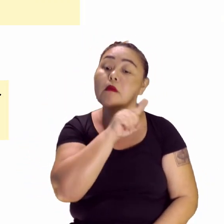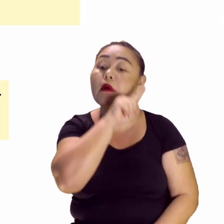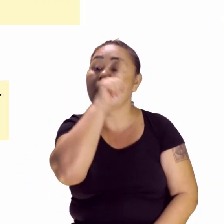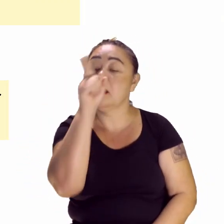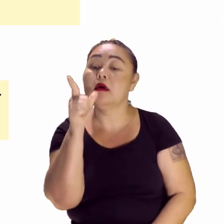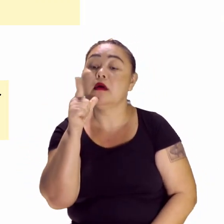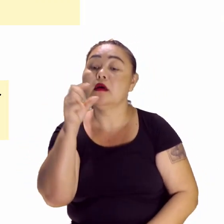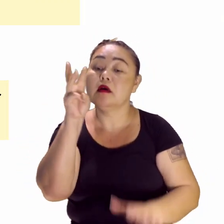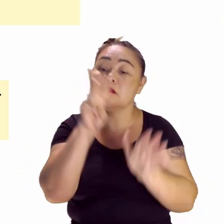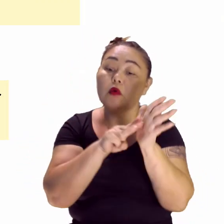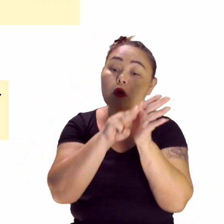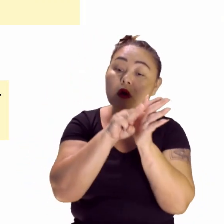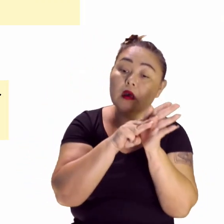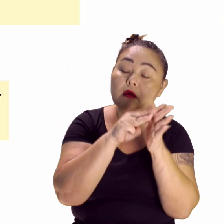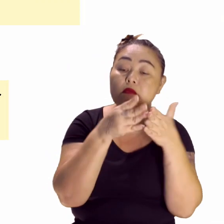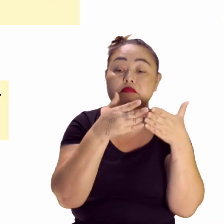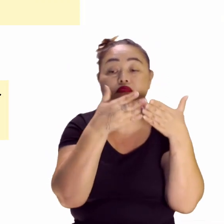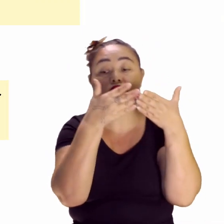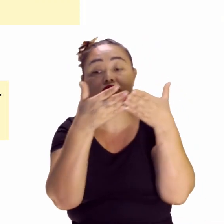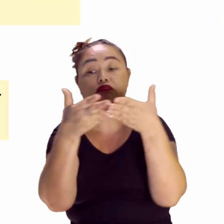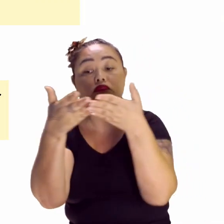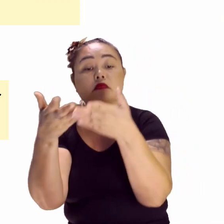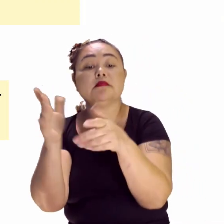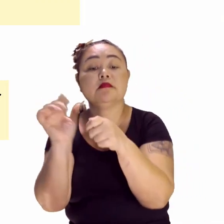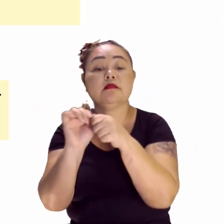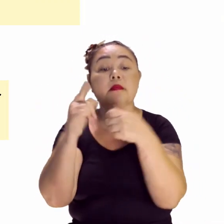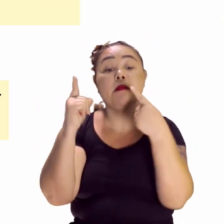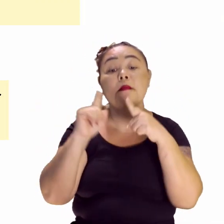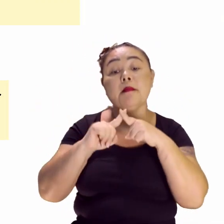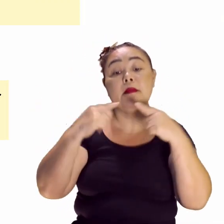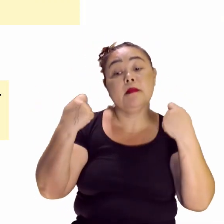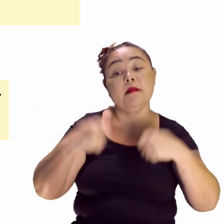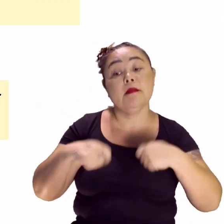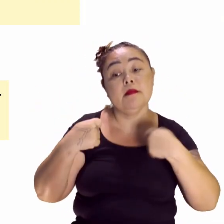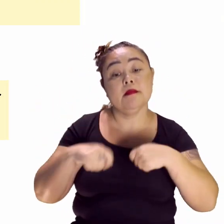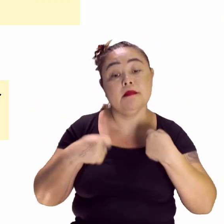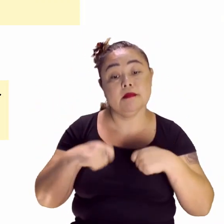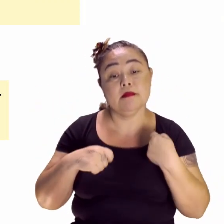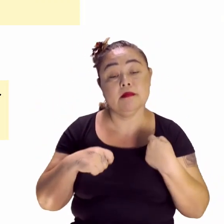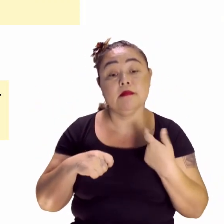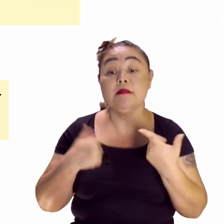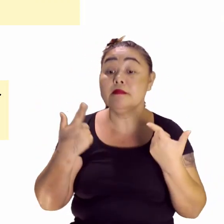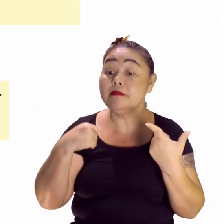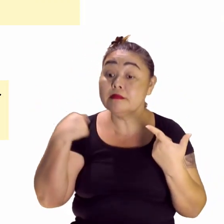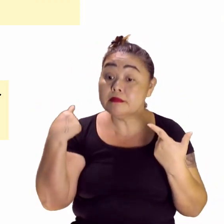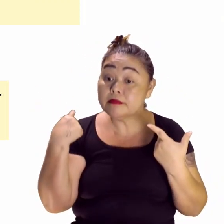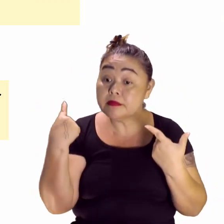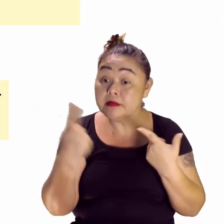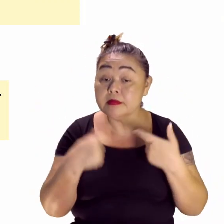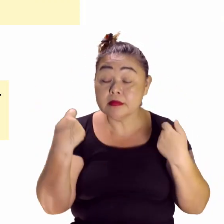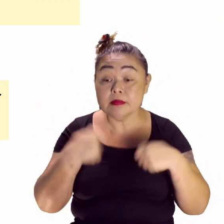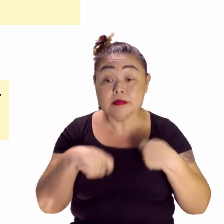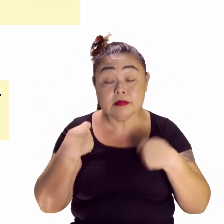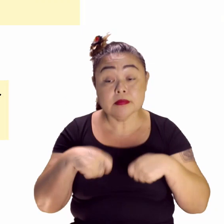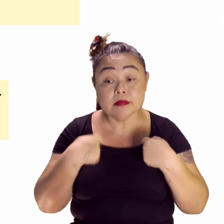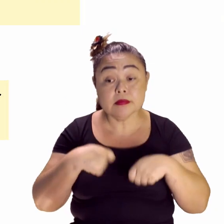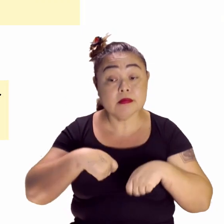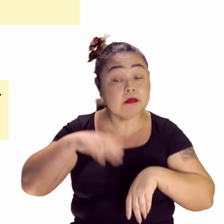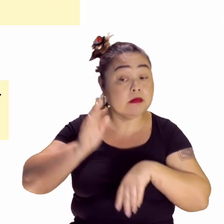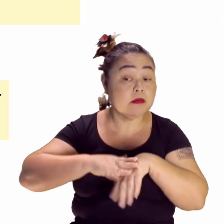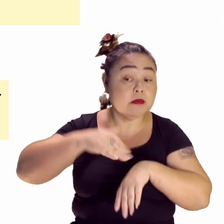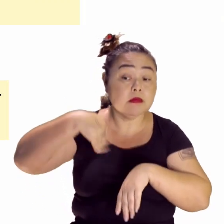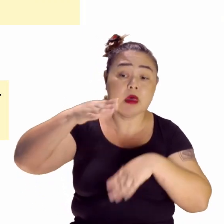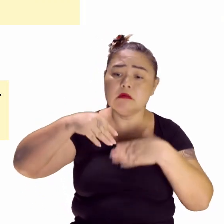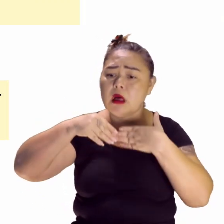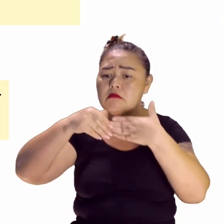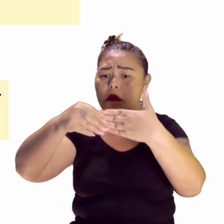exatamente mas a gente precisa ver que a gente precisa para tornar mais intenso